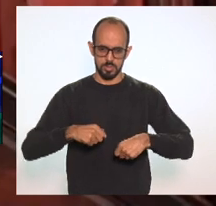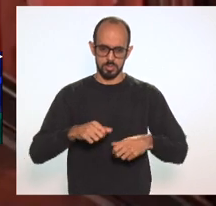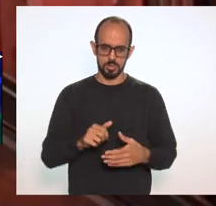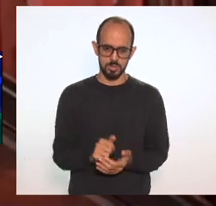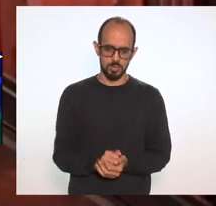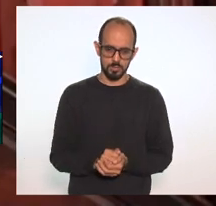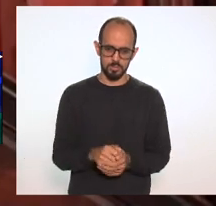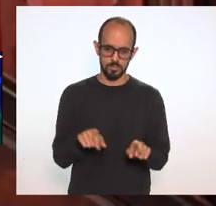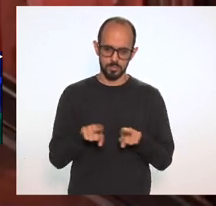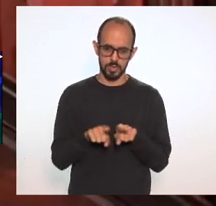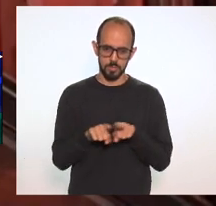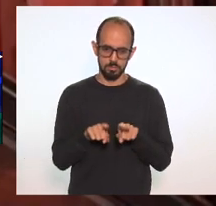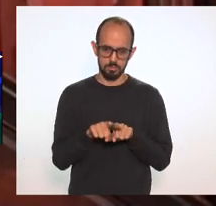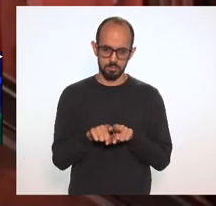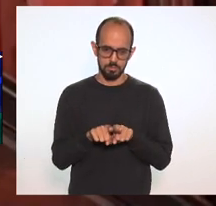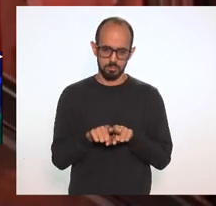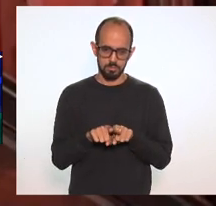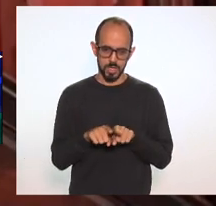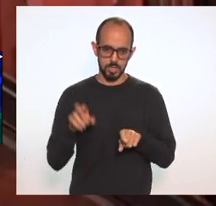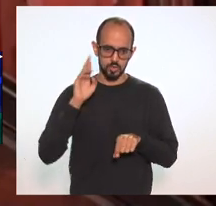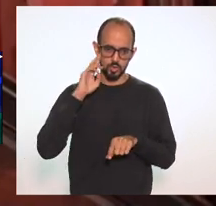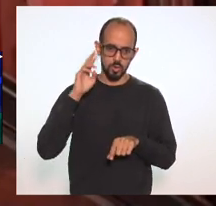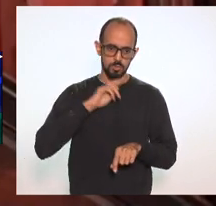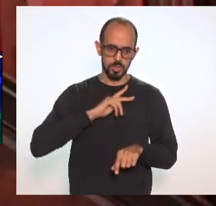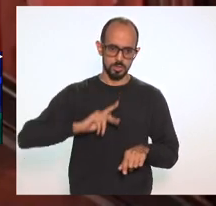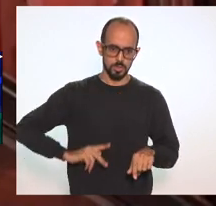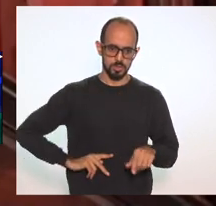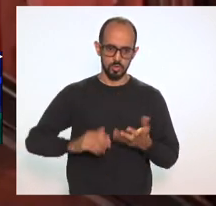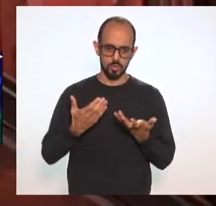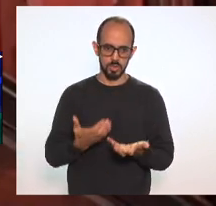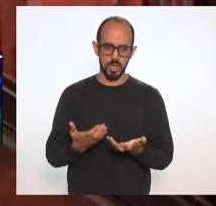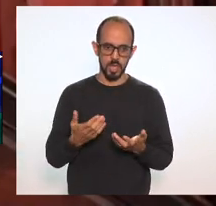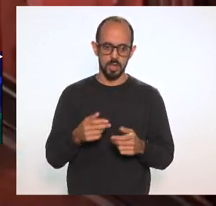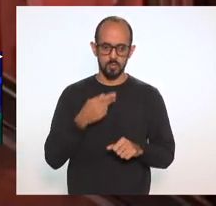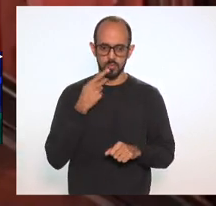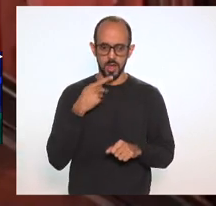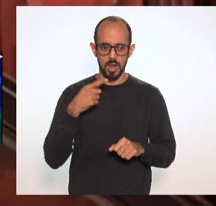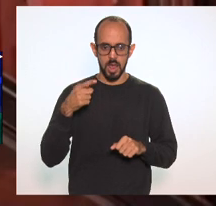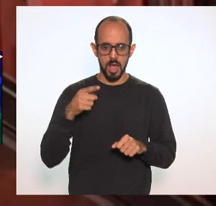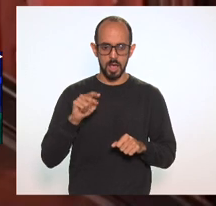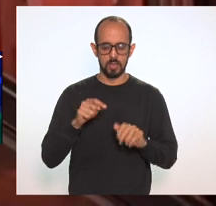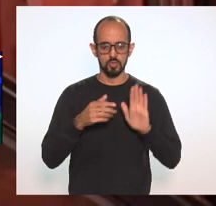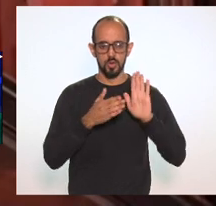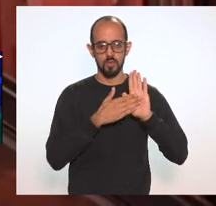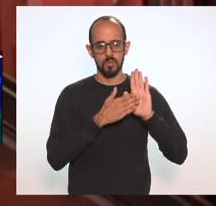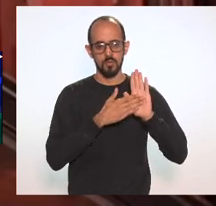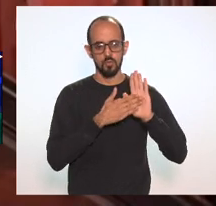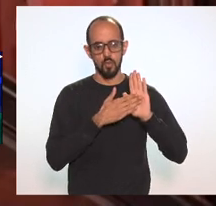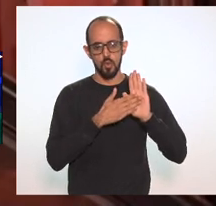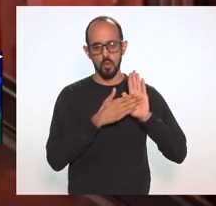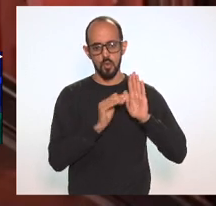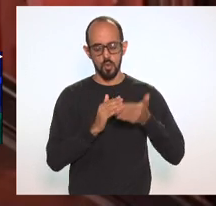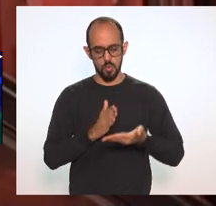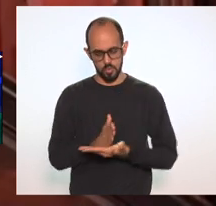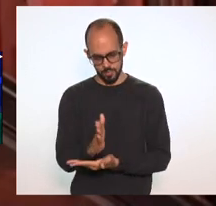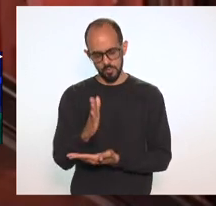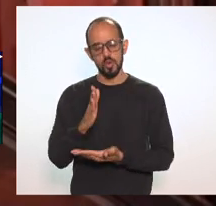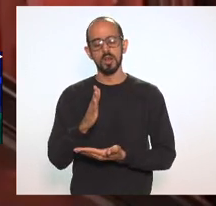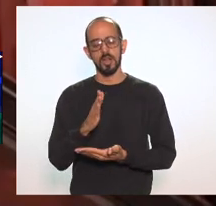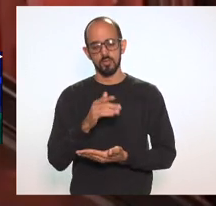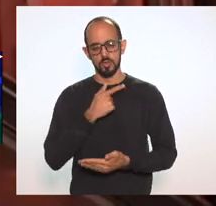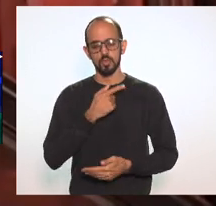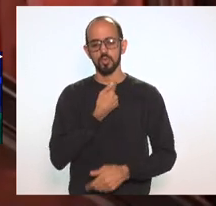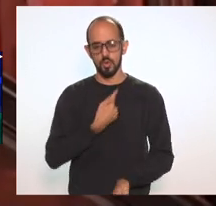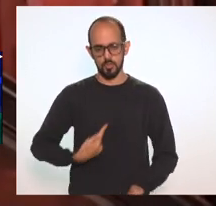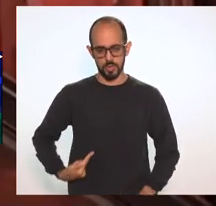também senhor presidente eu gostaria de me manifestar favorável a mensagem do governador Cláudio Castro que trata